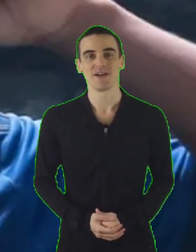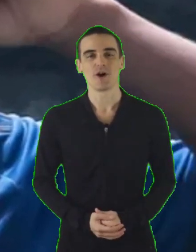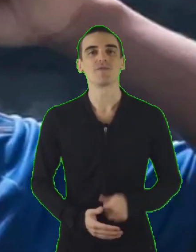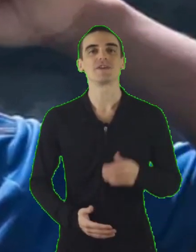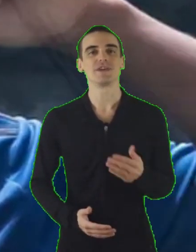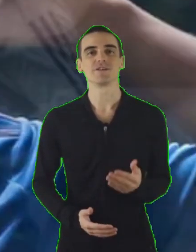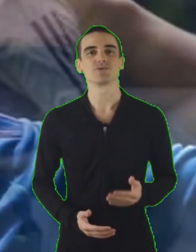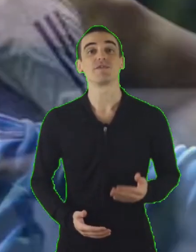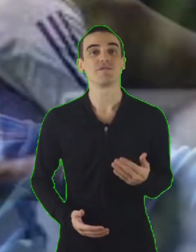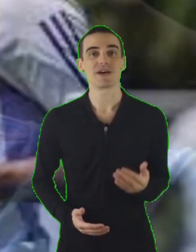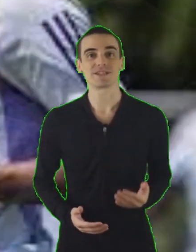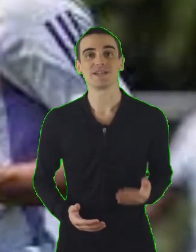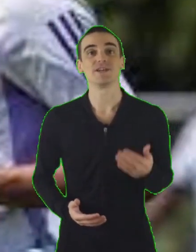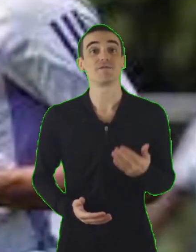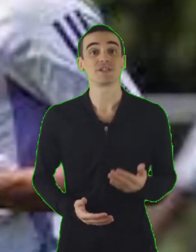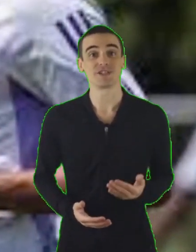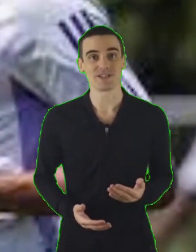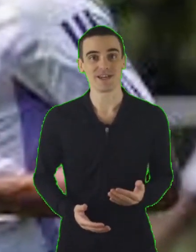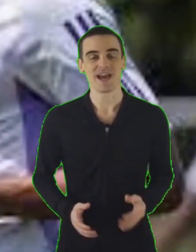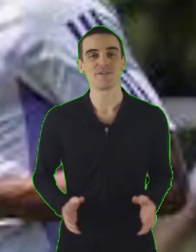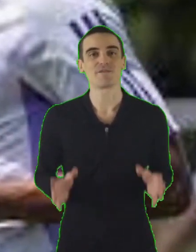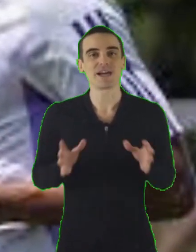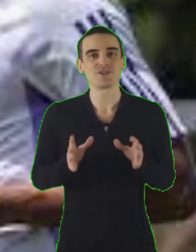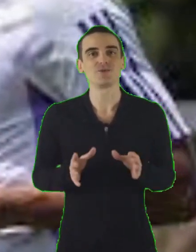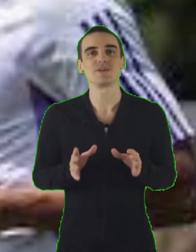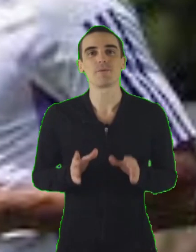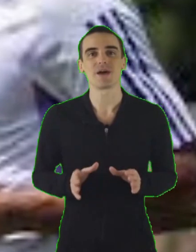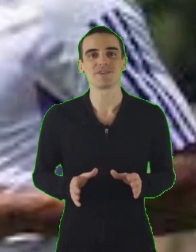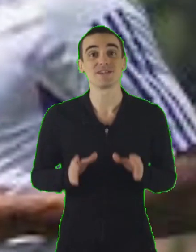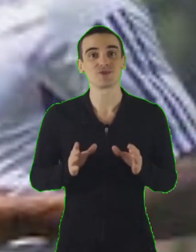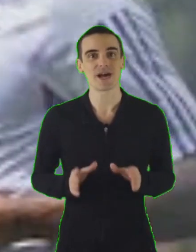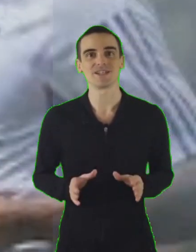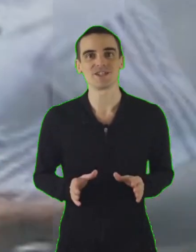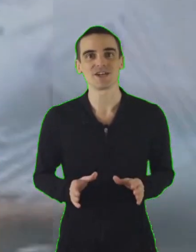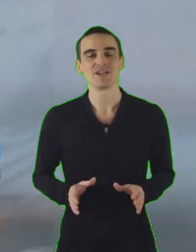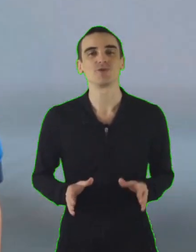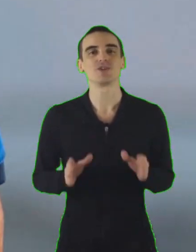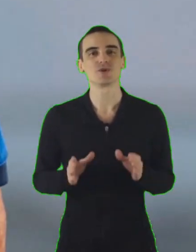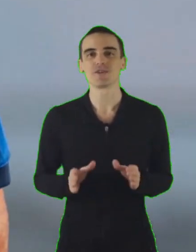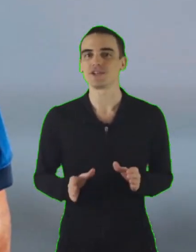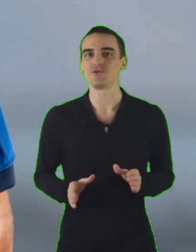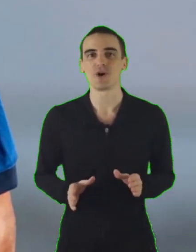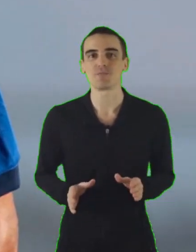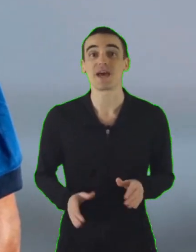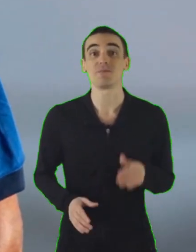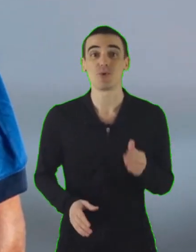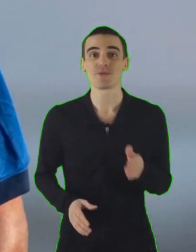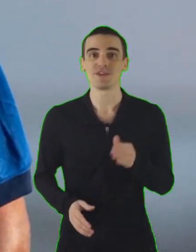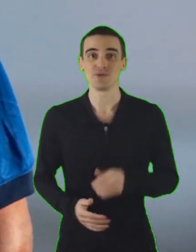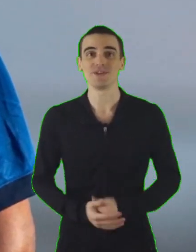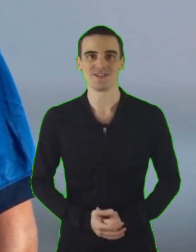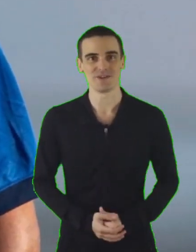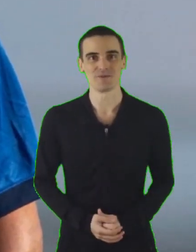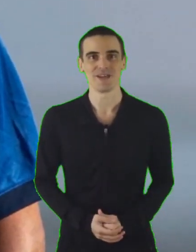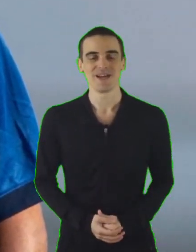temporadas. O artilheiro do Sub-20 em 2023 pertence ao Água Santa e está emprestado à Raposa, que exercerá a preferência de compra prevista no